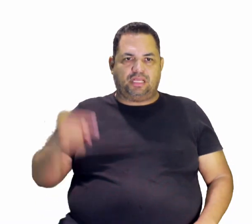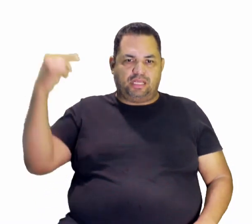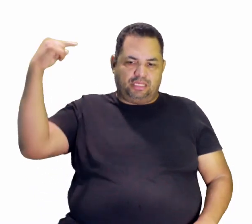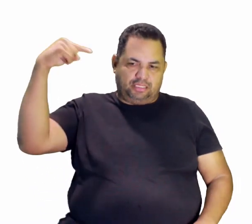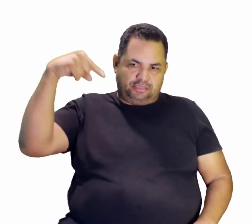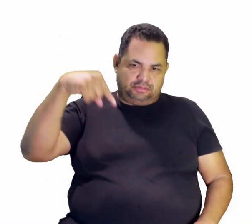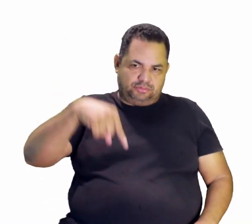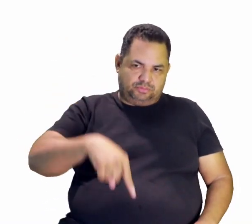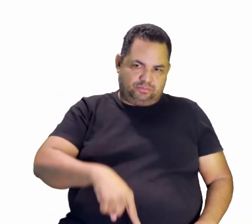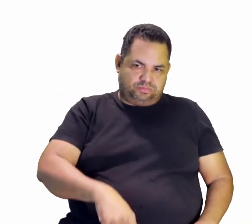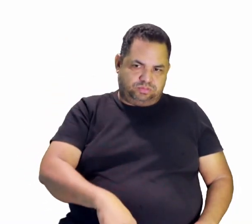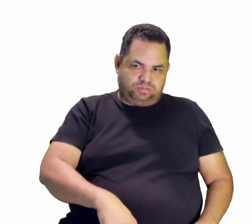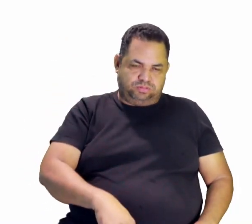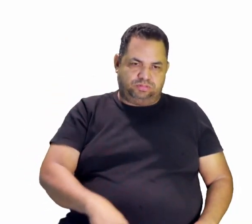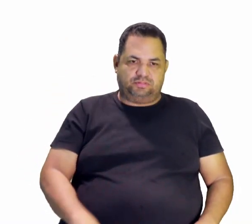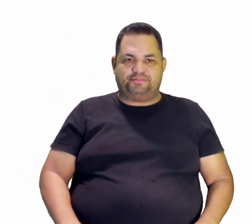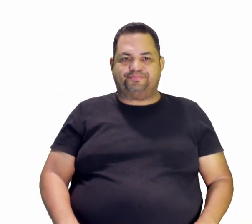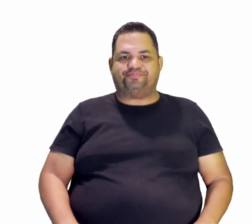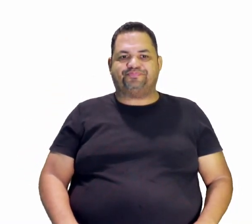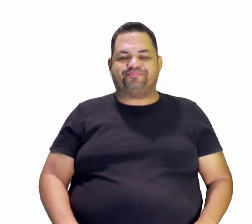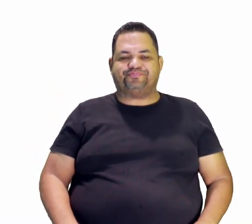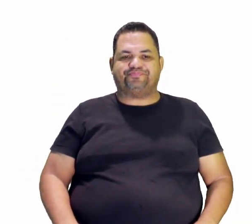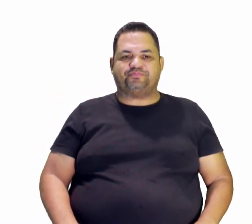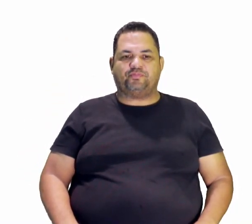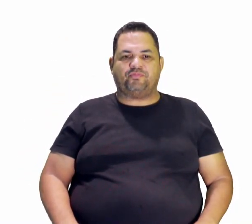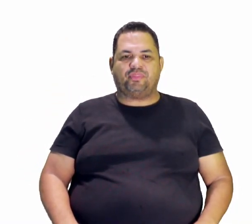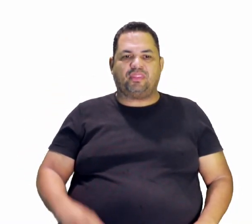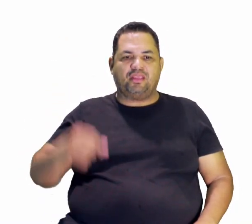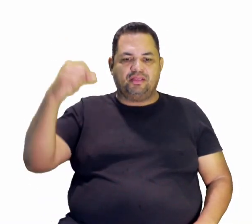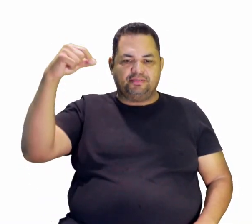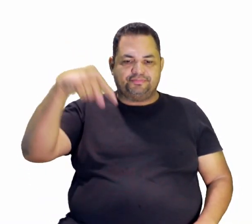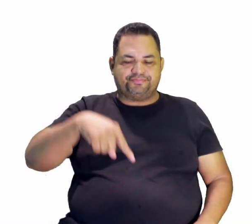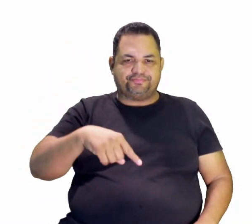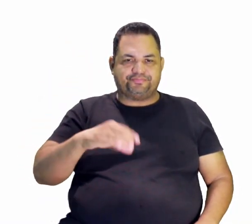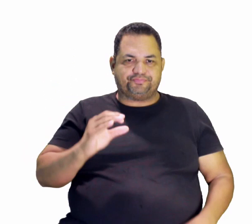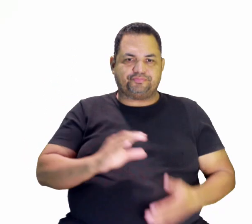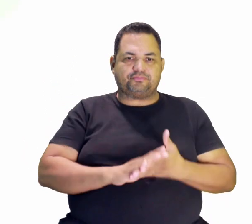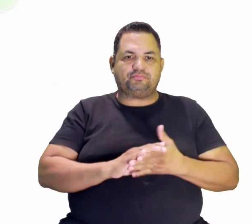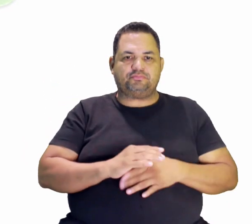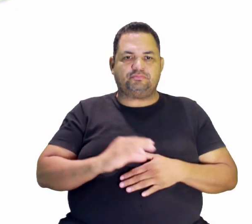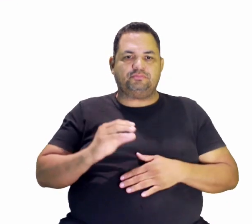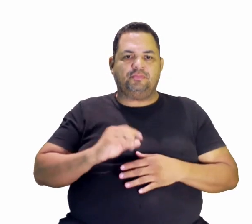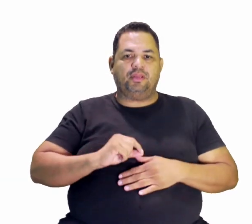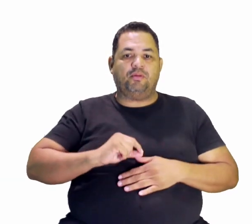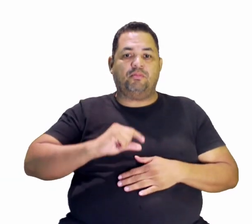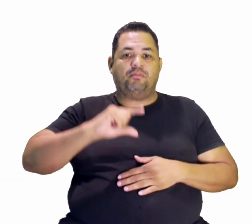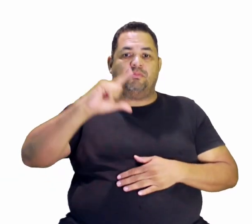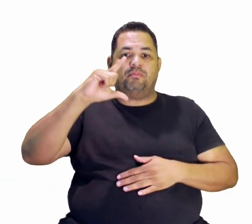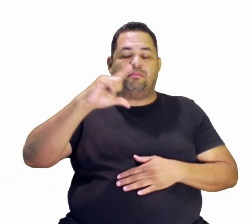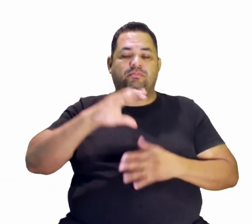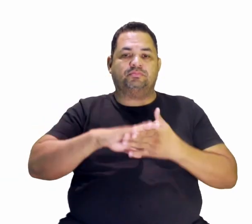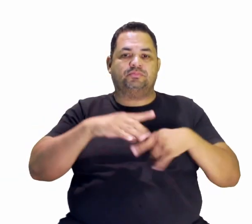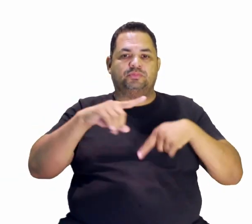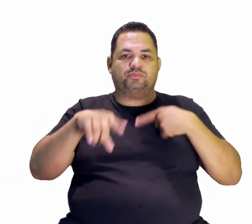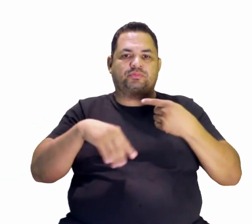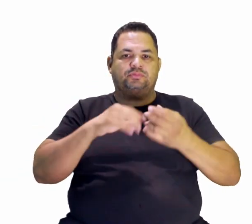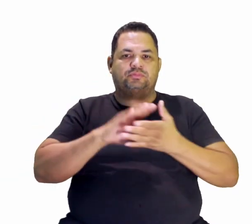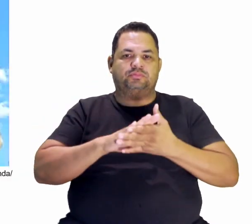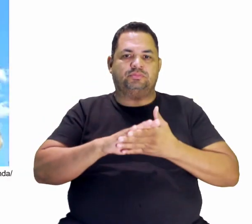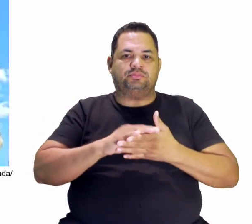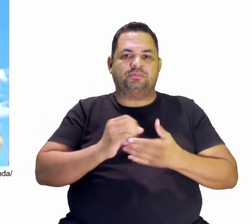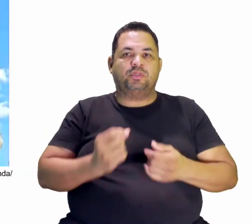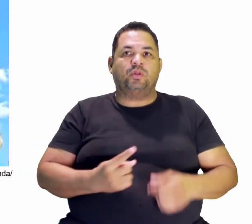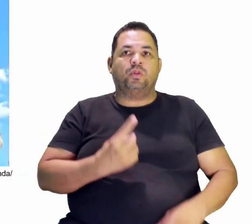corpo está caindo, ele aumenta a velocidade em função do tempo. Quando você lança o corpo para